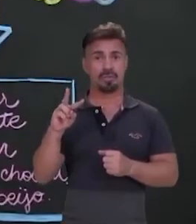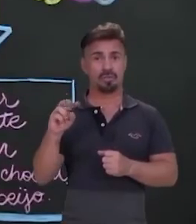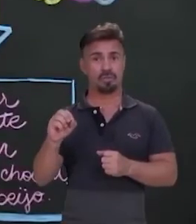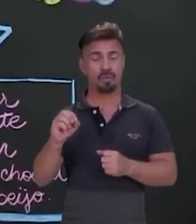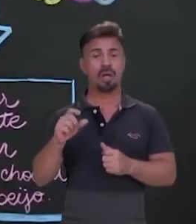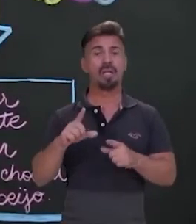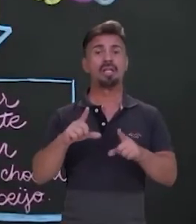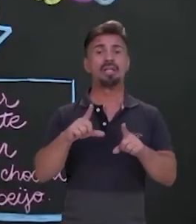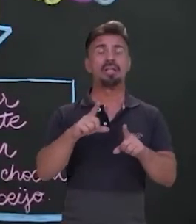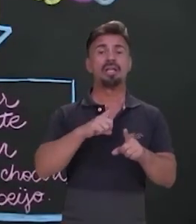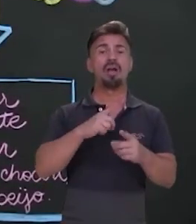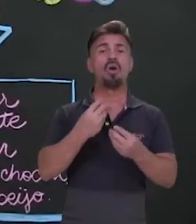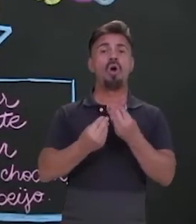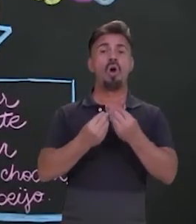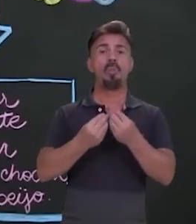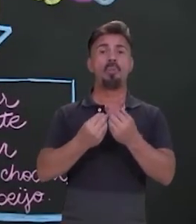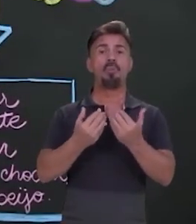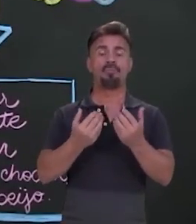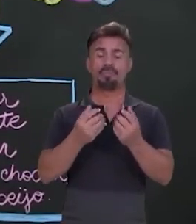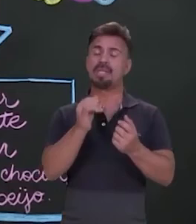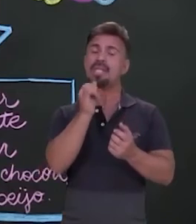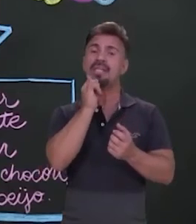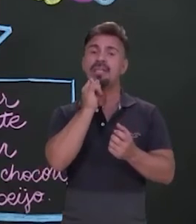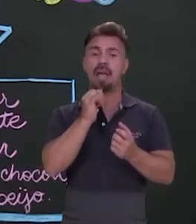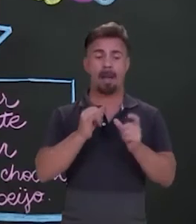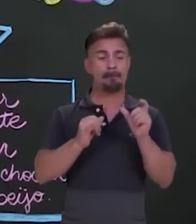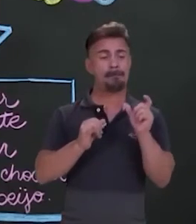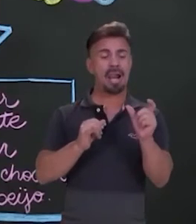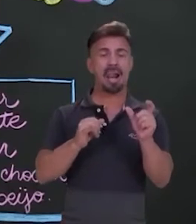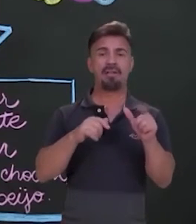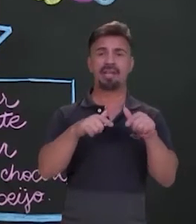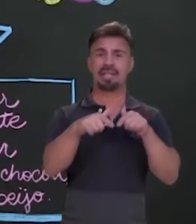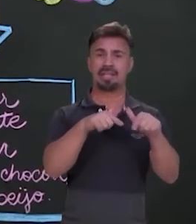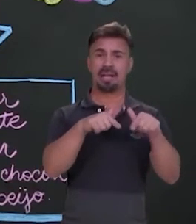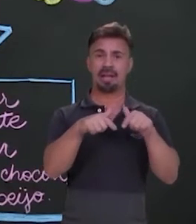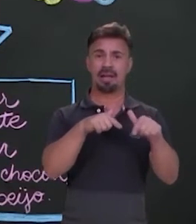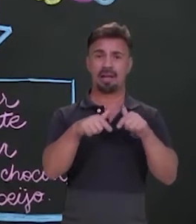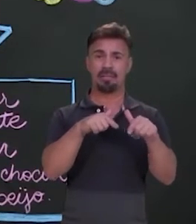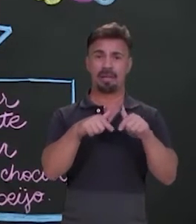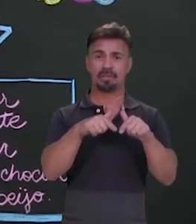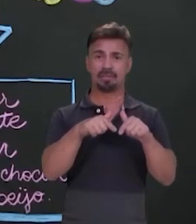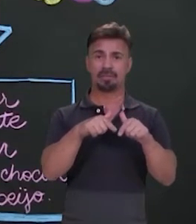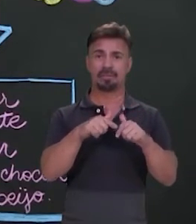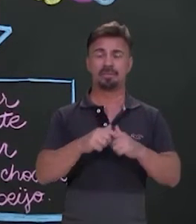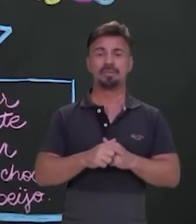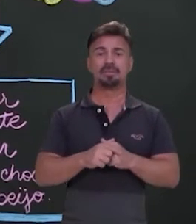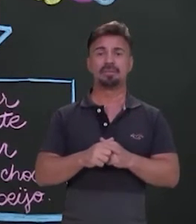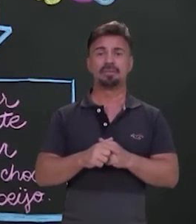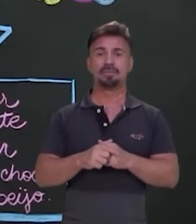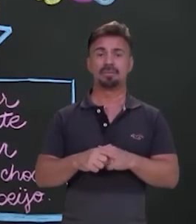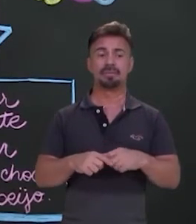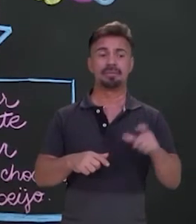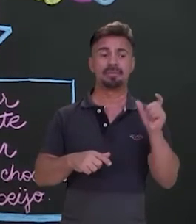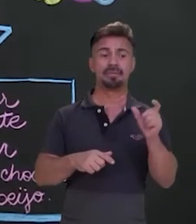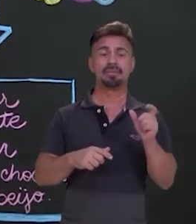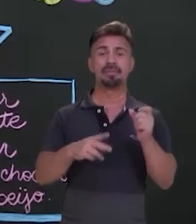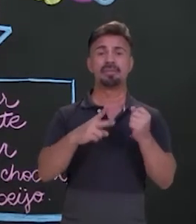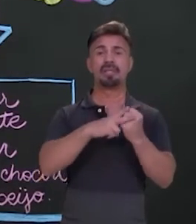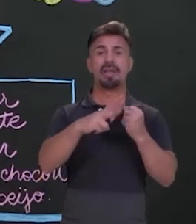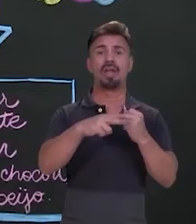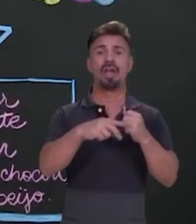derivação regressiva. Por exemplo, a palavra trabalho, o substantivo trabalho, deriva do